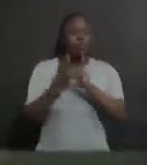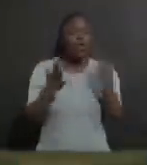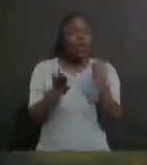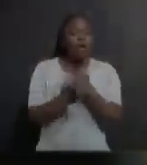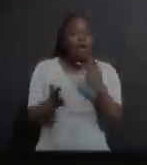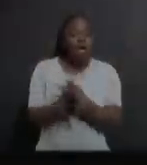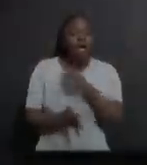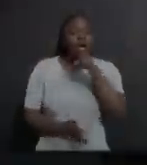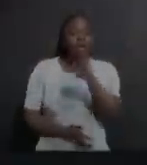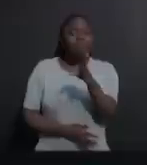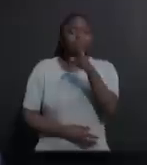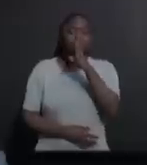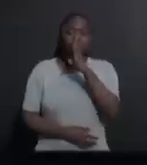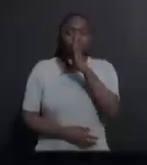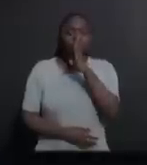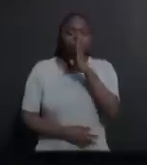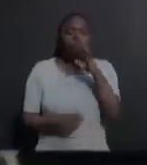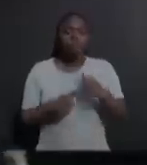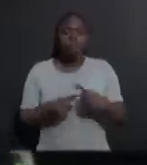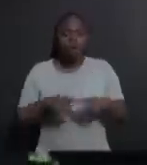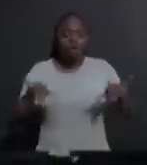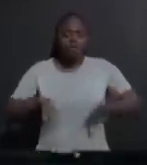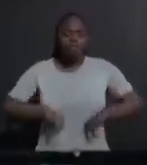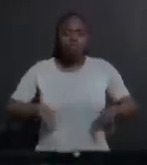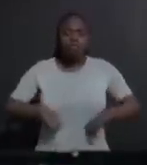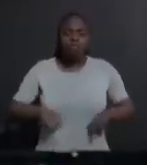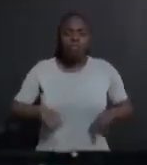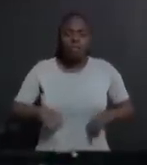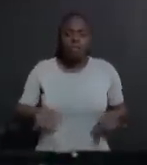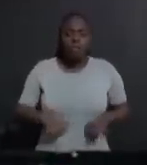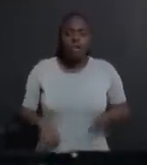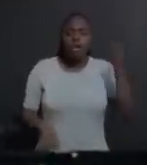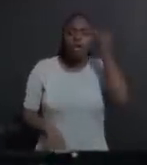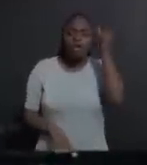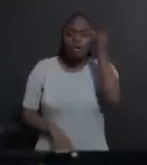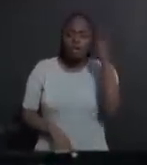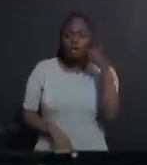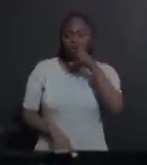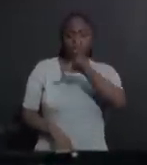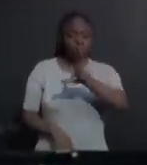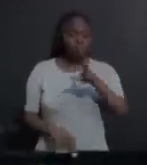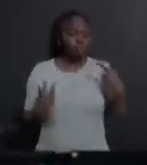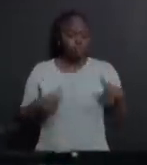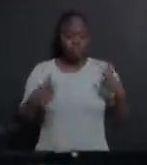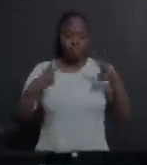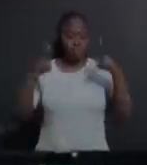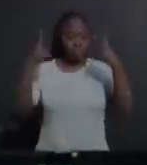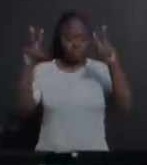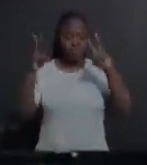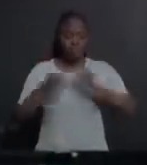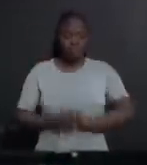você cala a sua voz profética porque está sofrendo, o diabo conseguiu a vitória máxima.